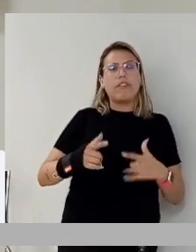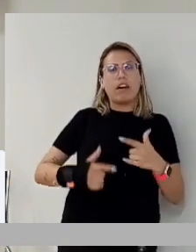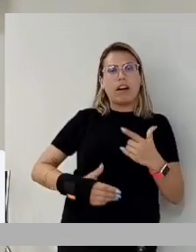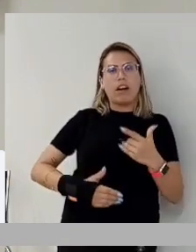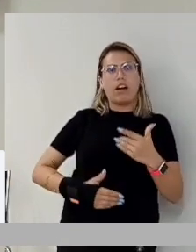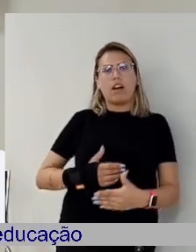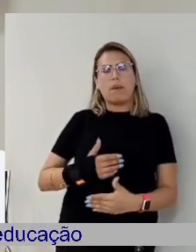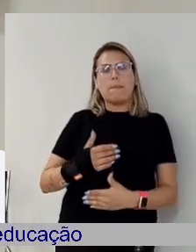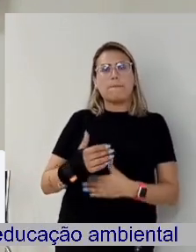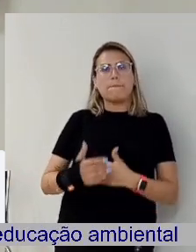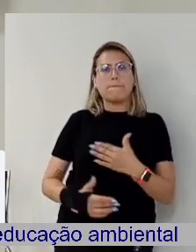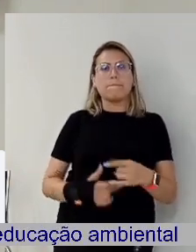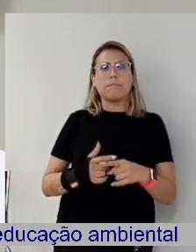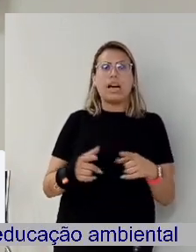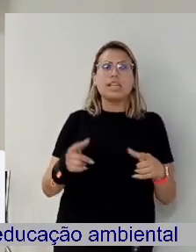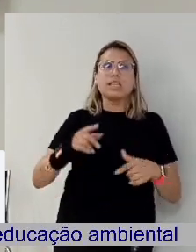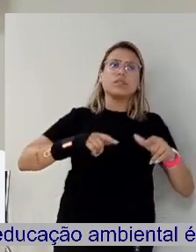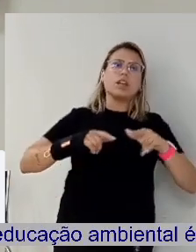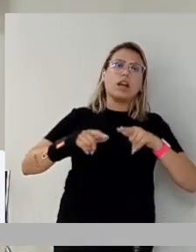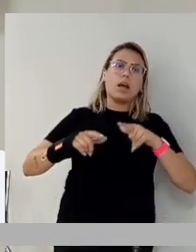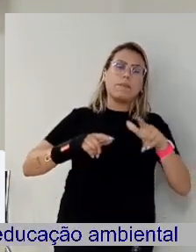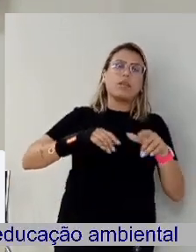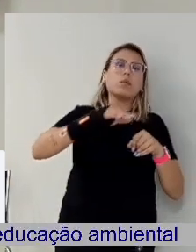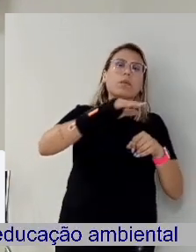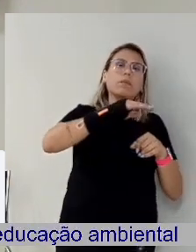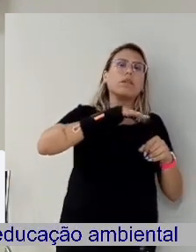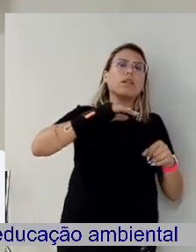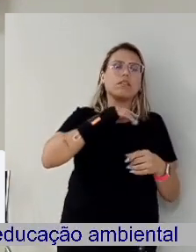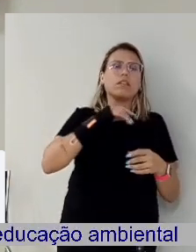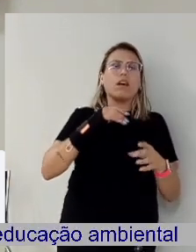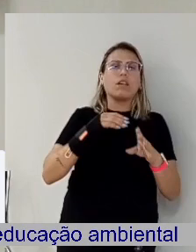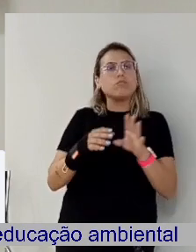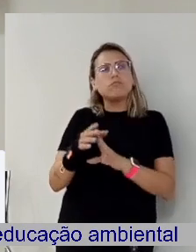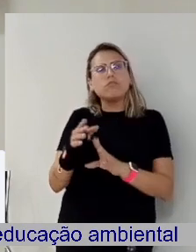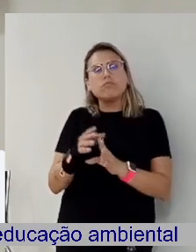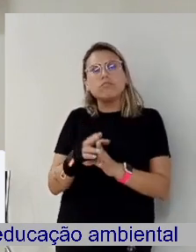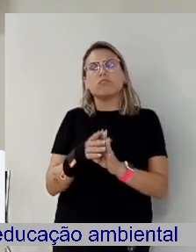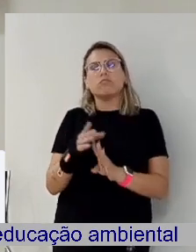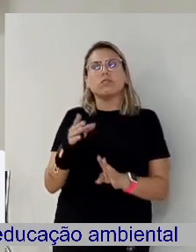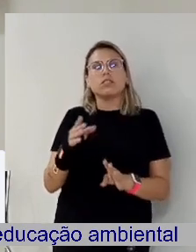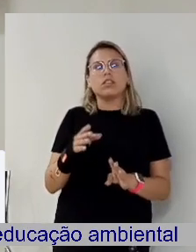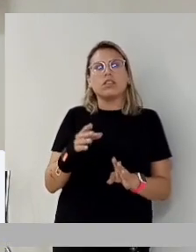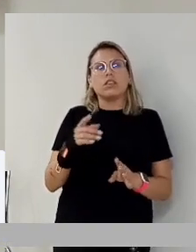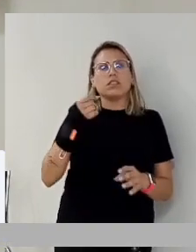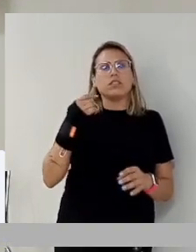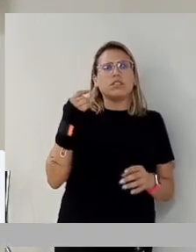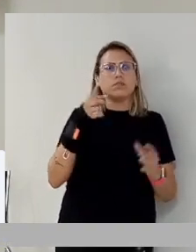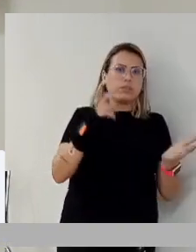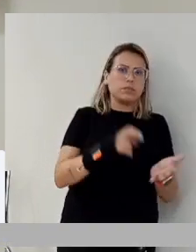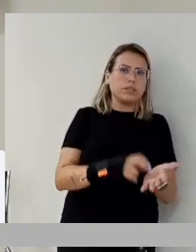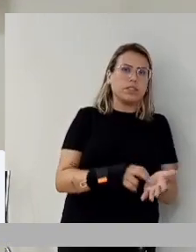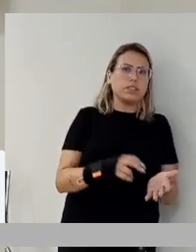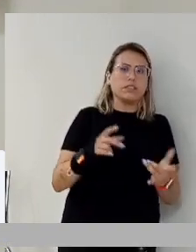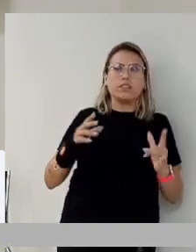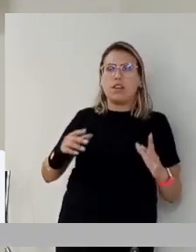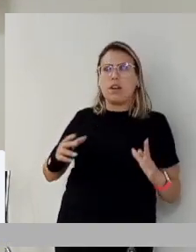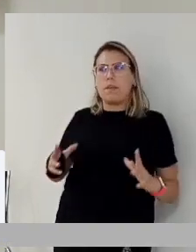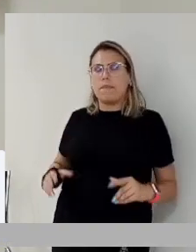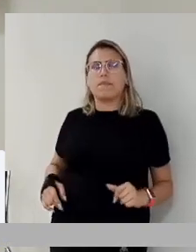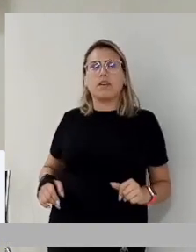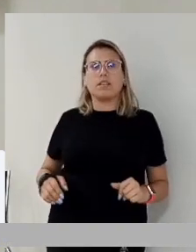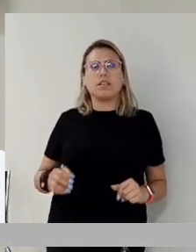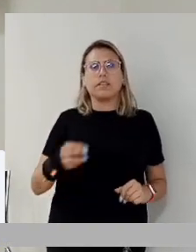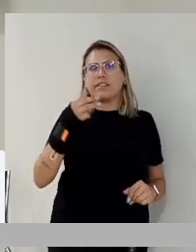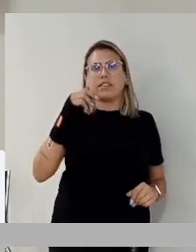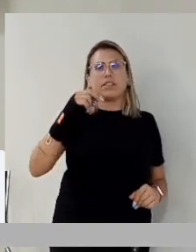educação ambiental é um trabalho eh de enxugar gelo você passa de manhã faz uma limpeza eh com